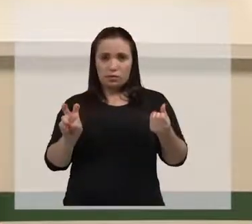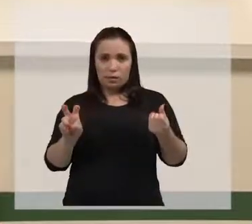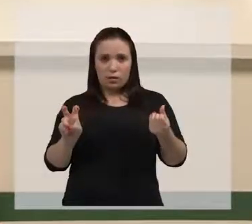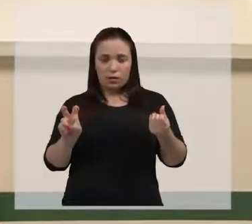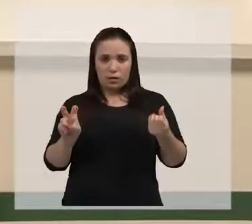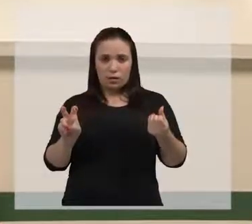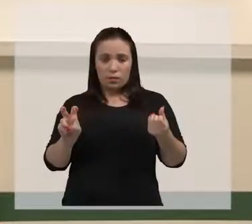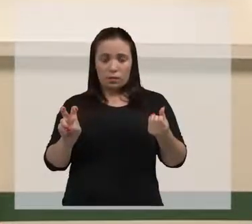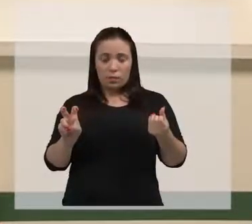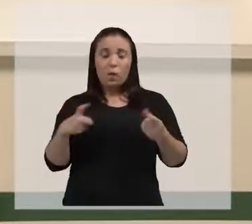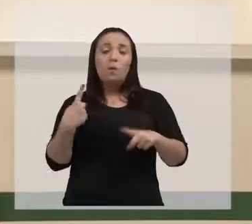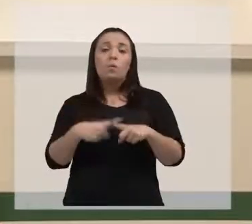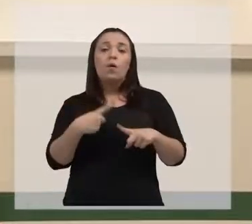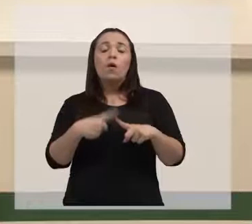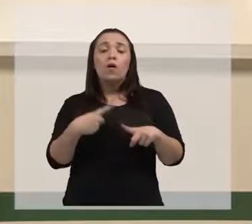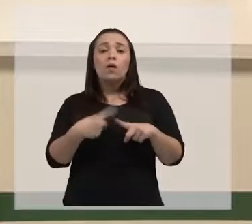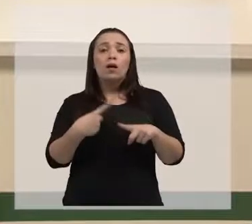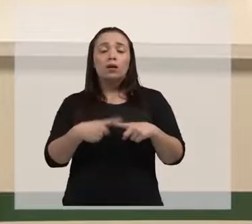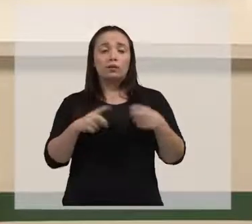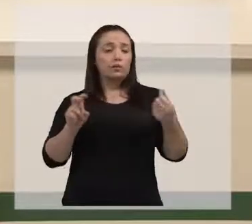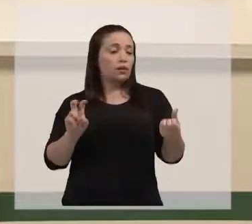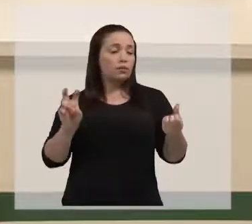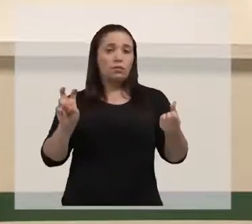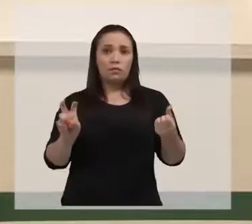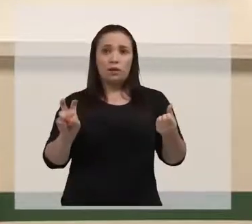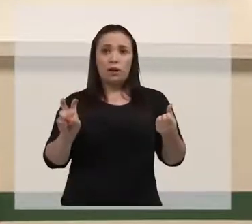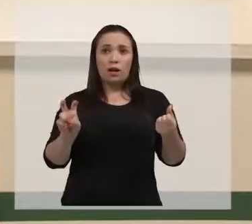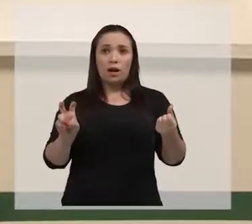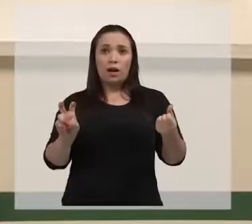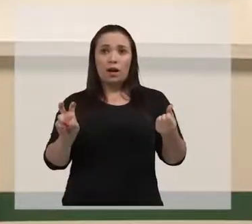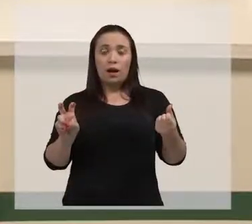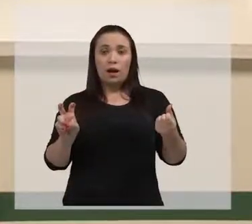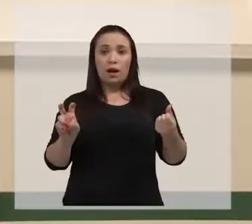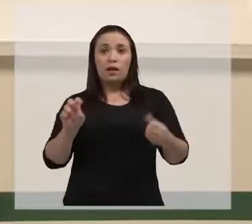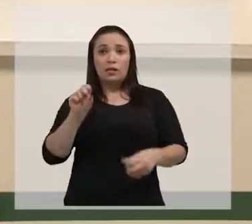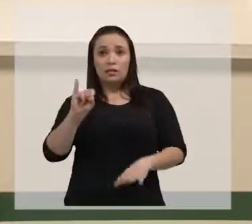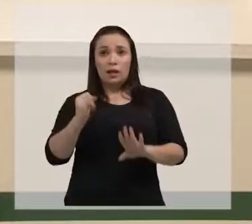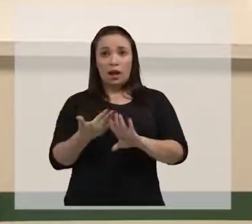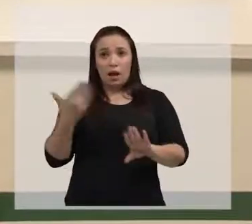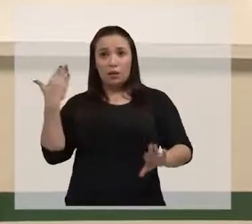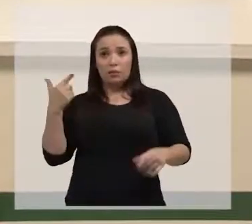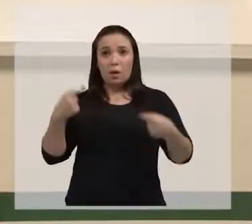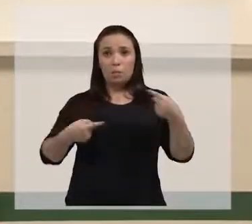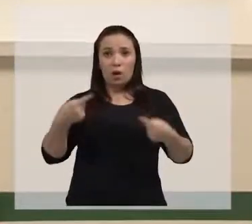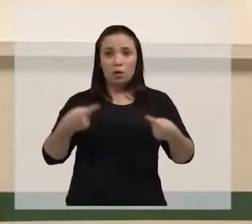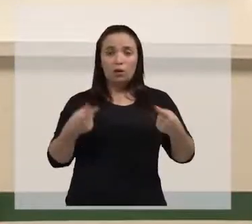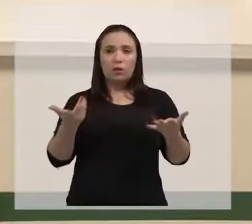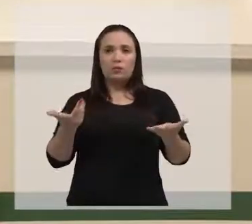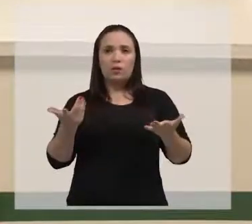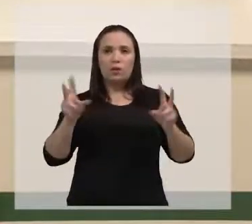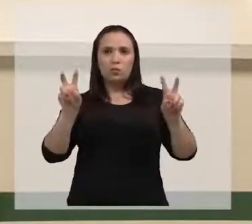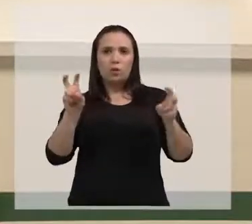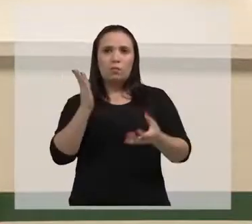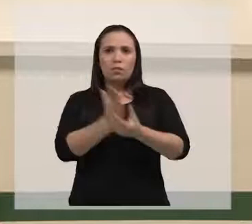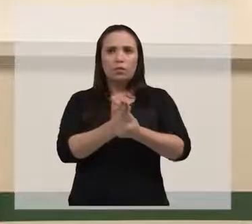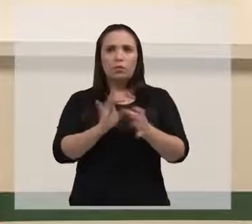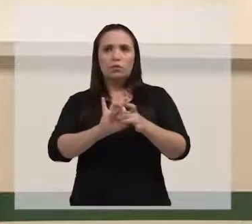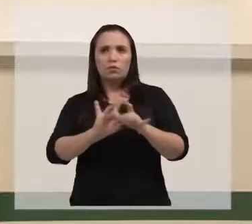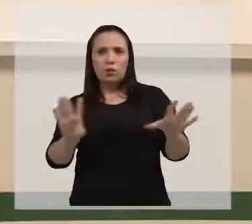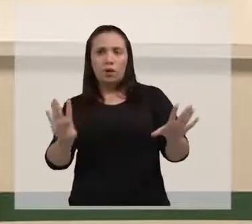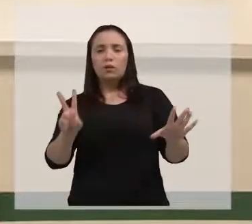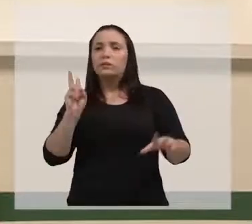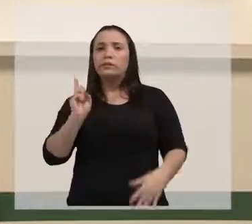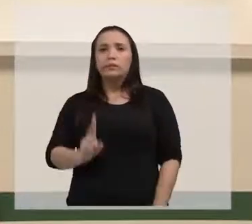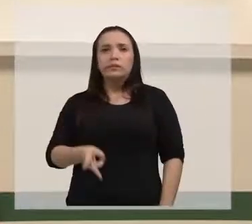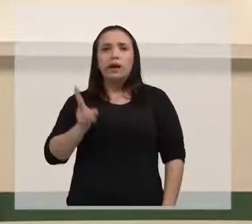Não. Porque qualquer outro placar anterior a esse envolva política, soltura, alguma coisa envolvendo política,